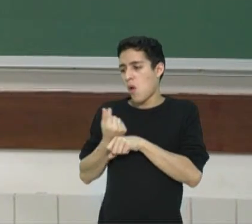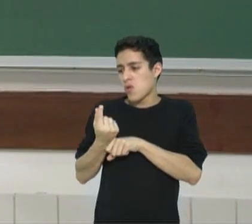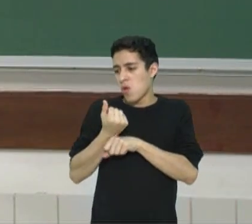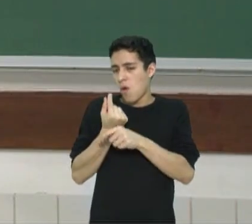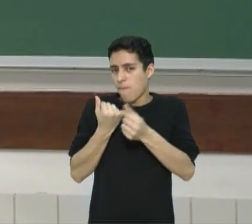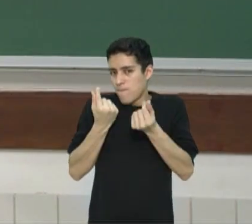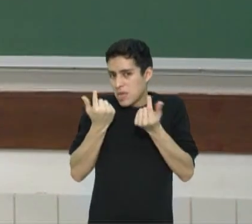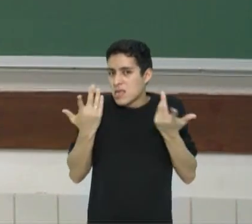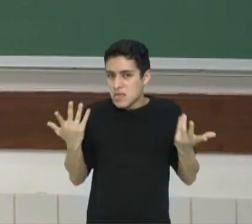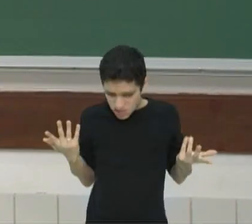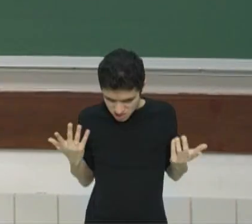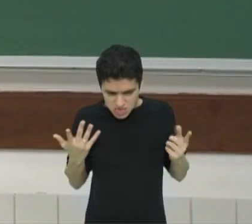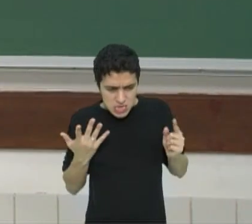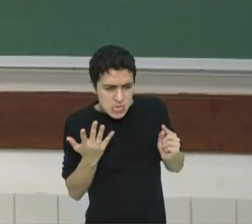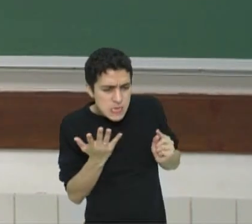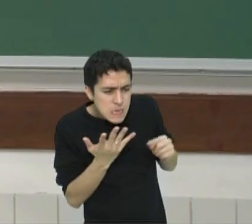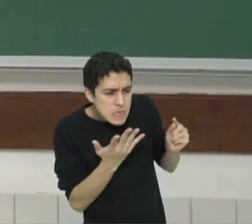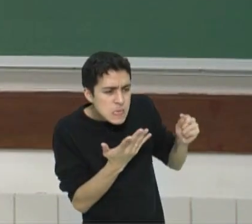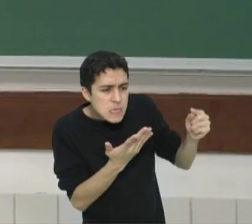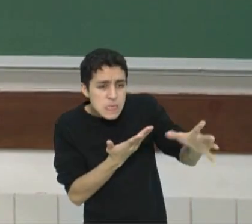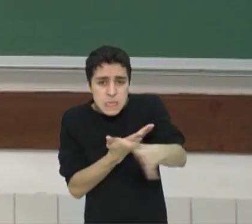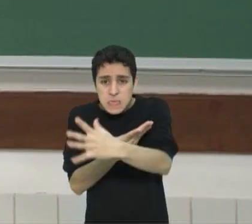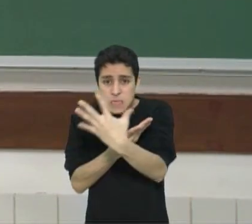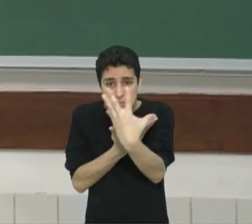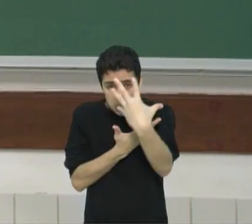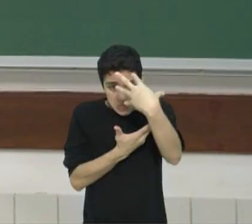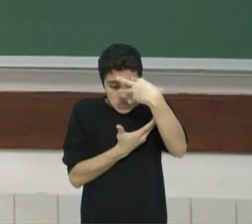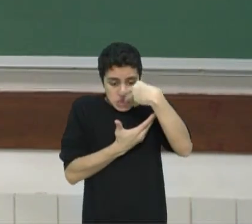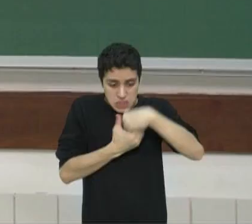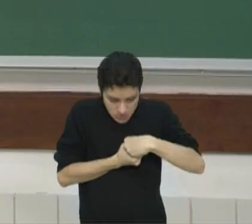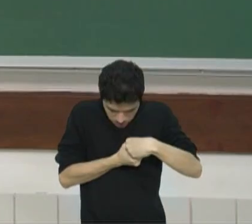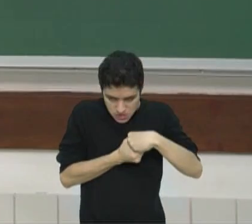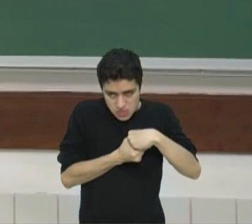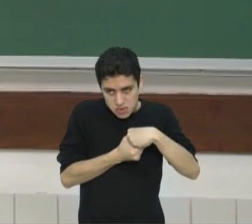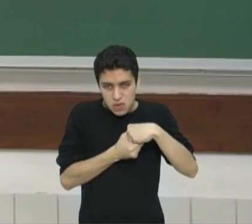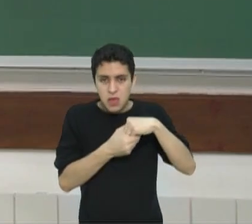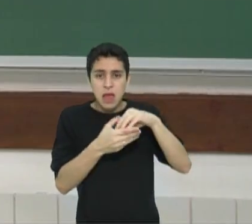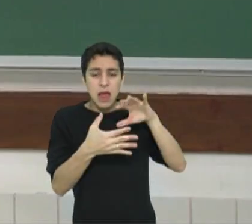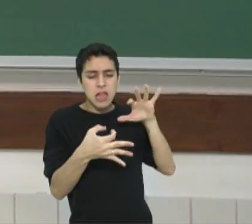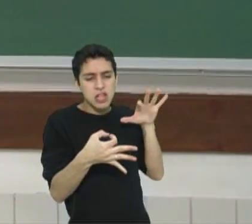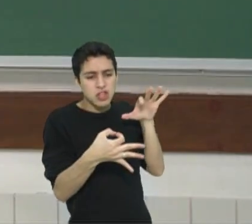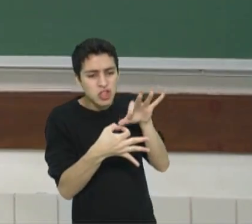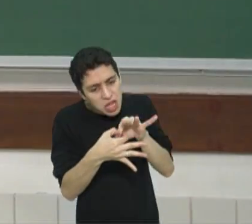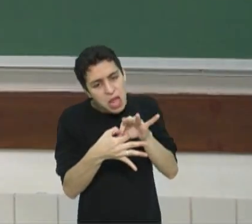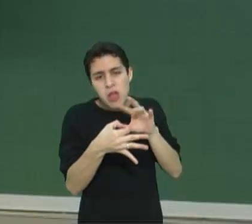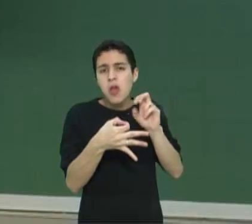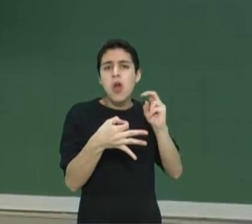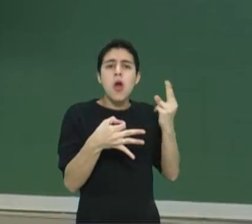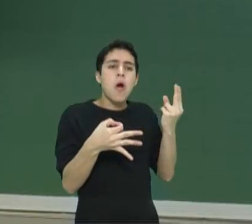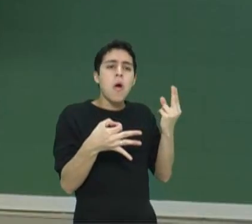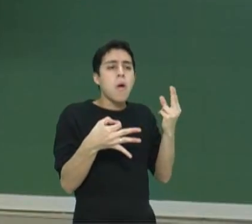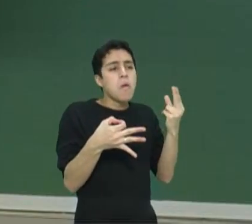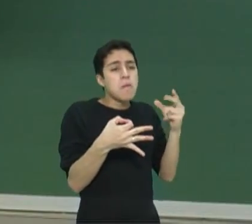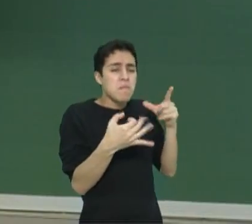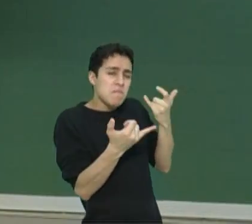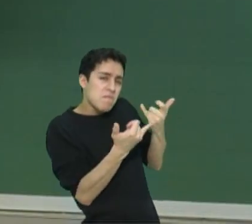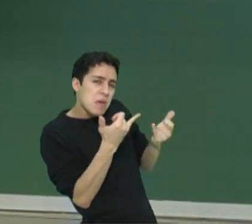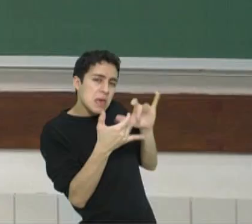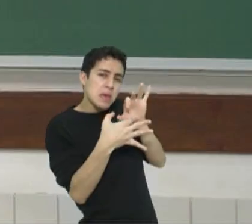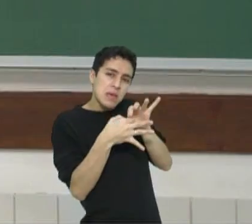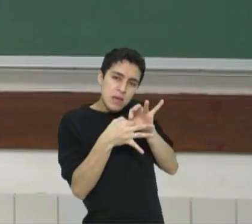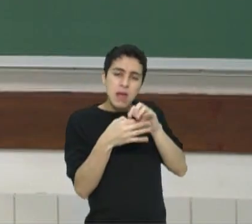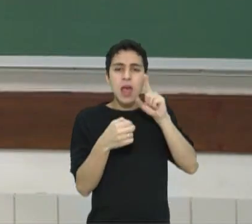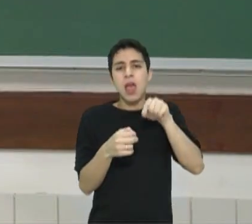todos os elementos atividades e tudo que está ligado direto ou indiretamente a industrialização é chamada de